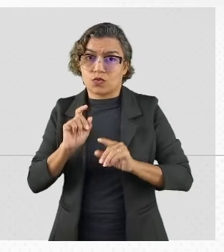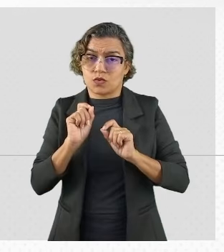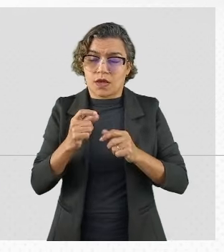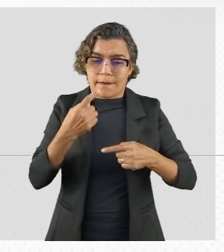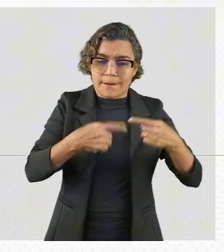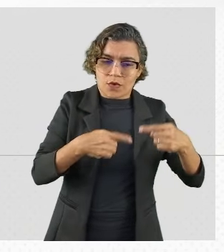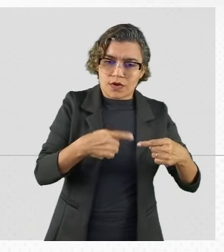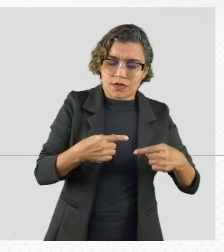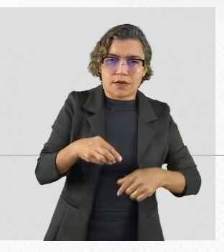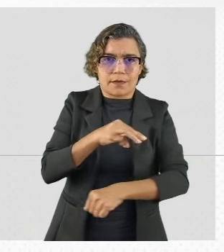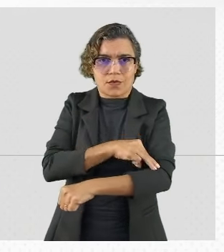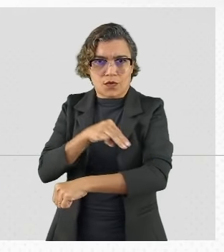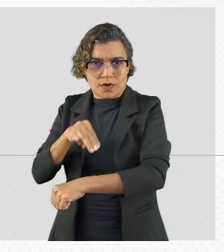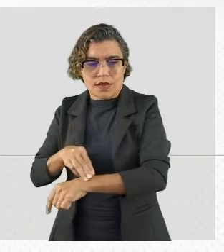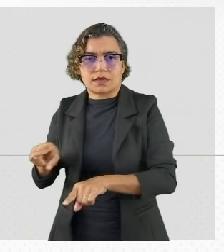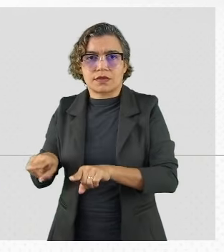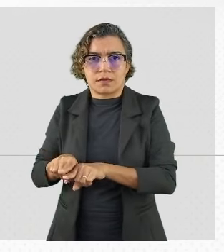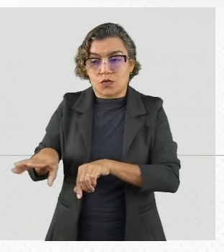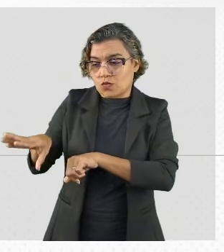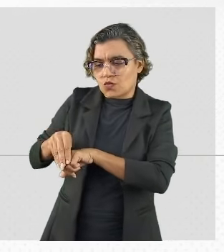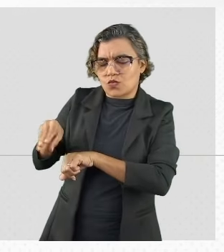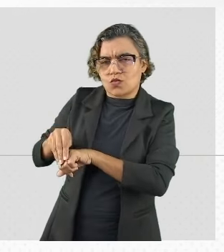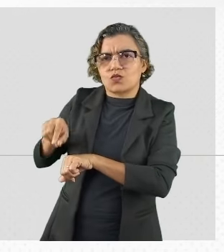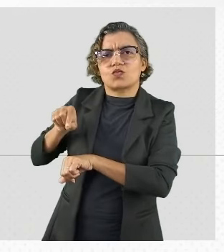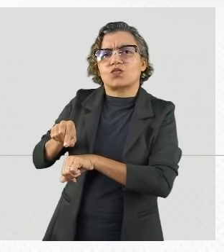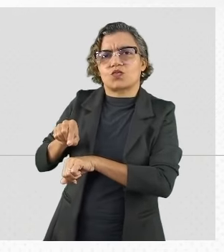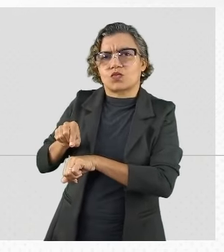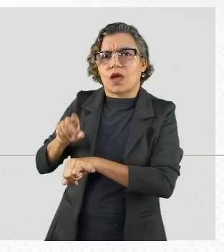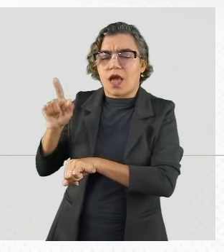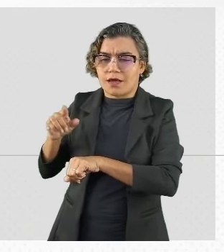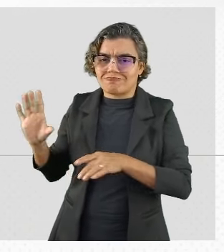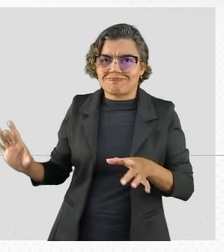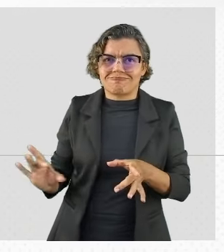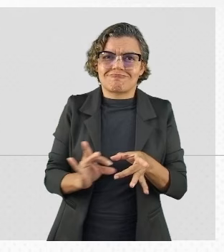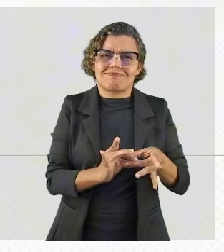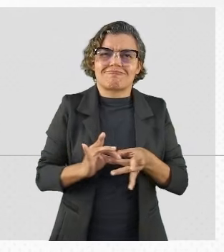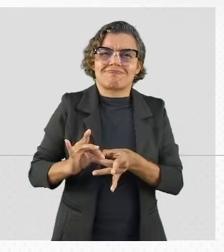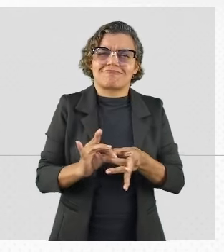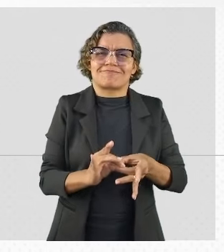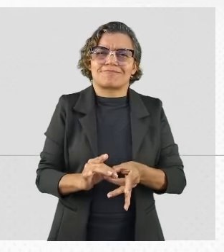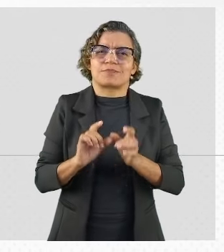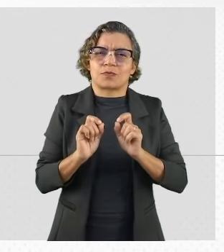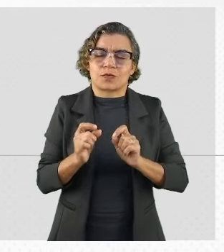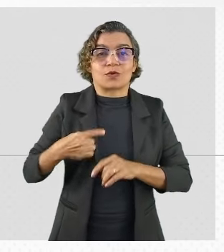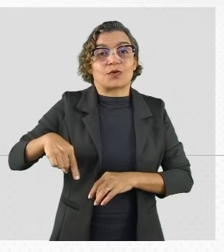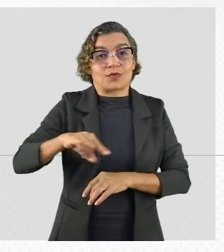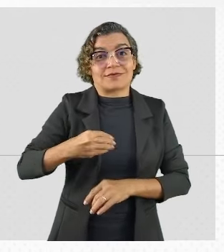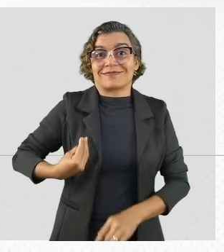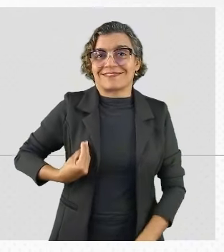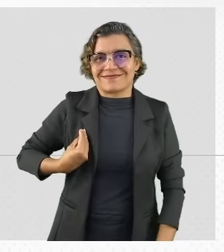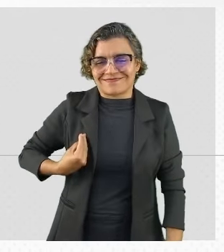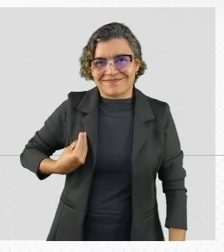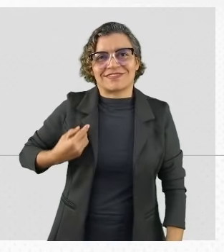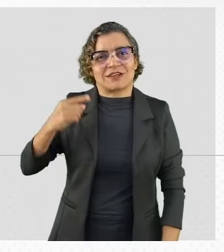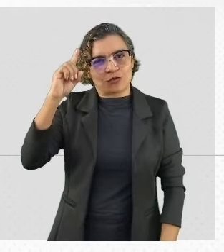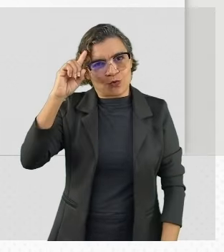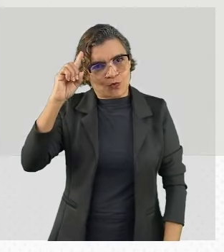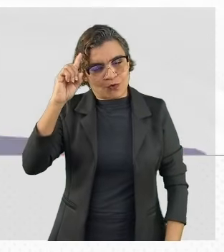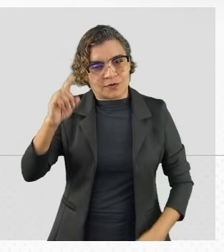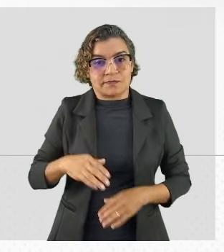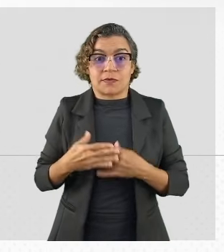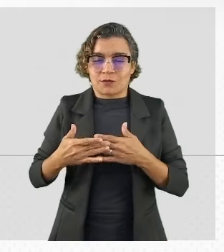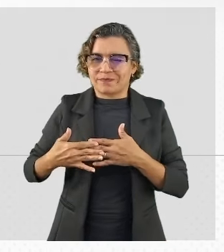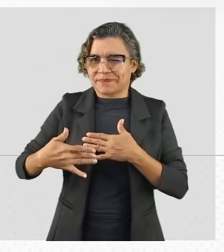a moralidade, a questão do conhecimento são coisas que estão entrelaçadas no nosso dia a dia. Então, vamos